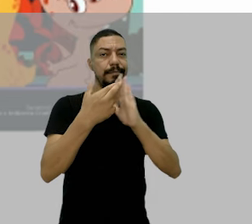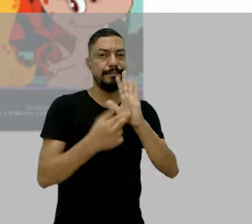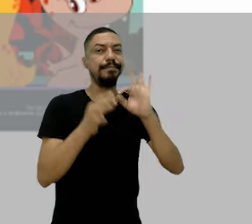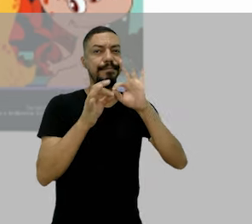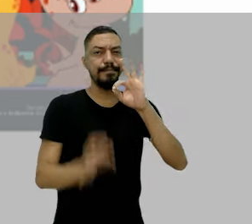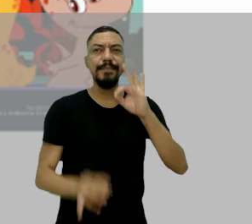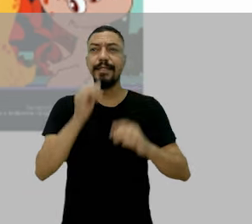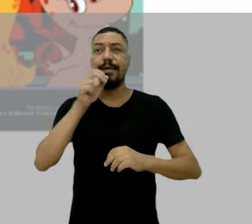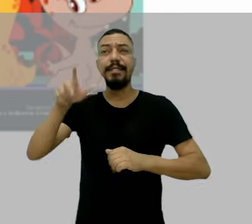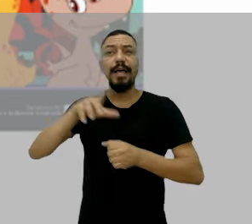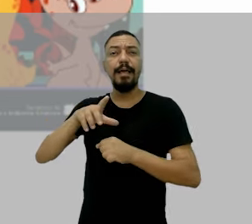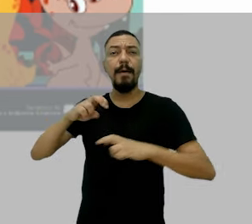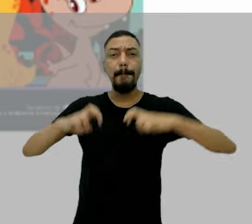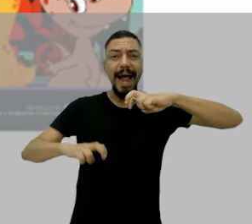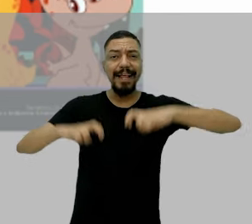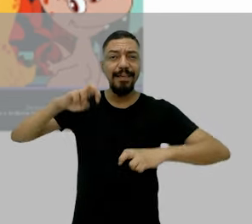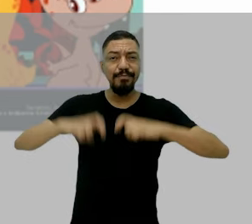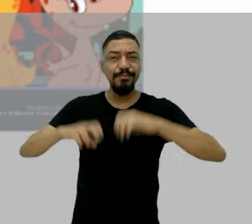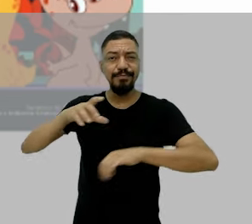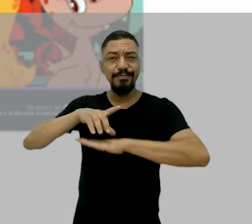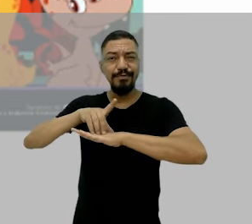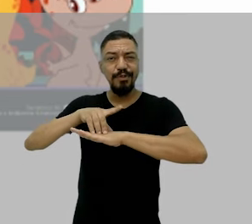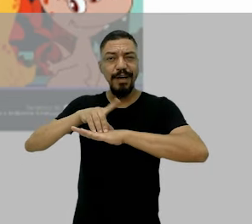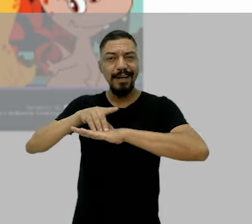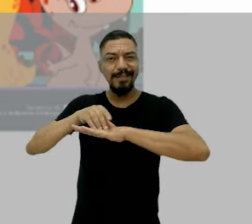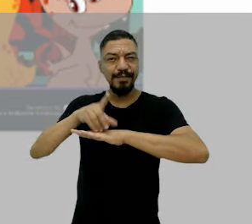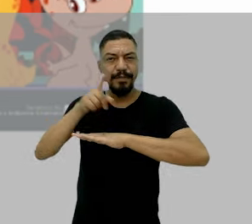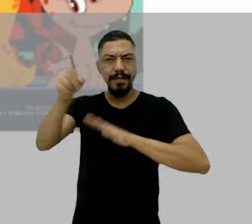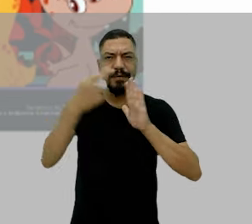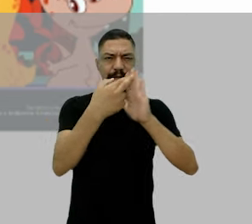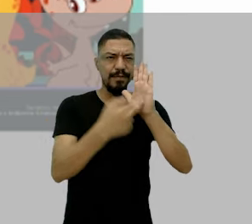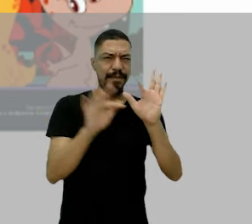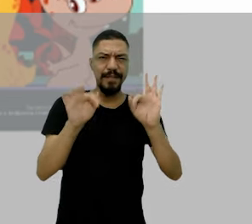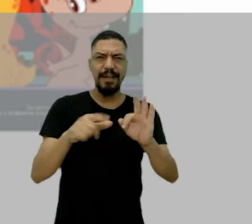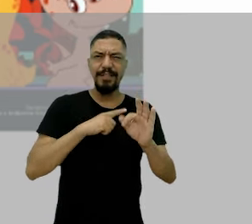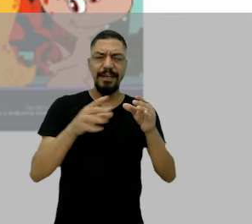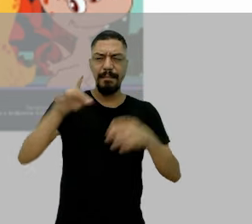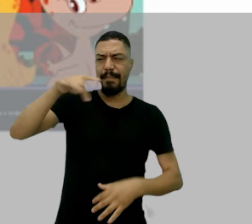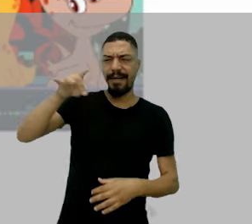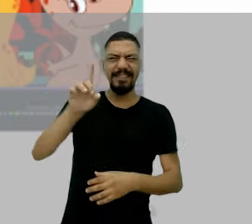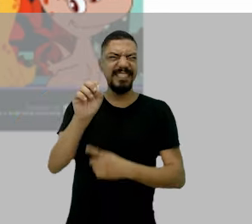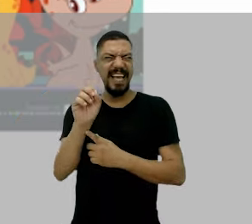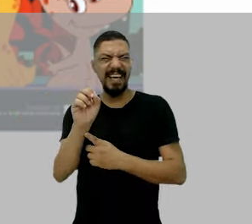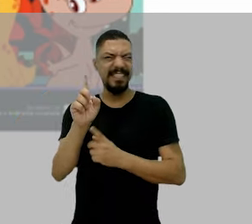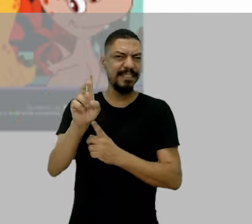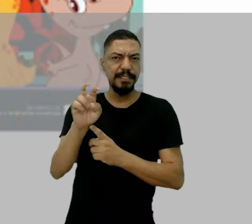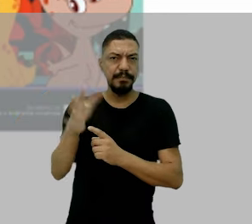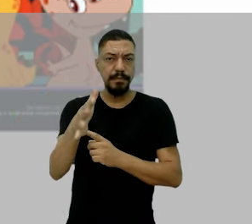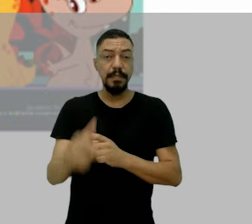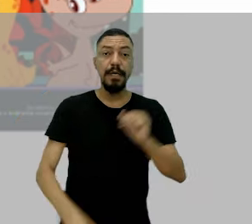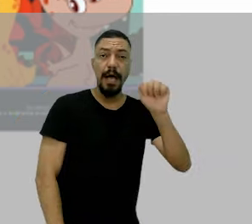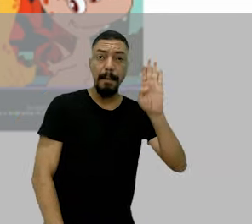Parquinho mesmo, acho que o relatório final deve ter 10, 15 páginas, é pequenininho. O do ABC Lab, que